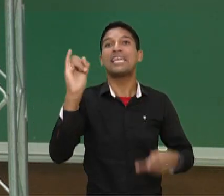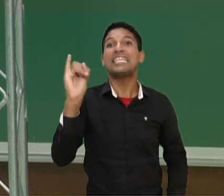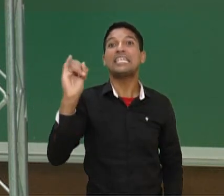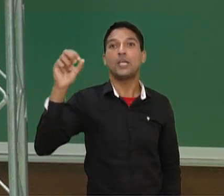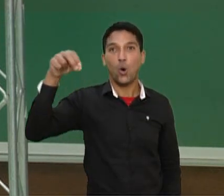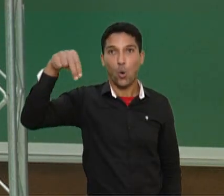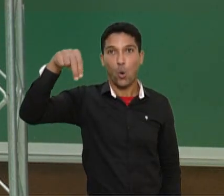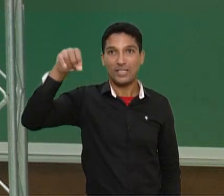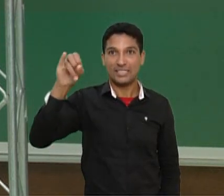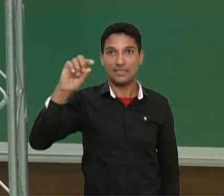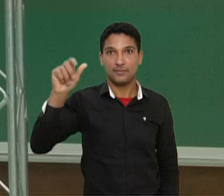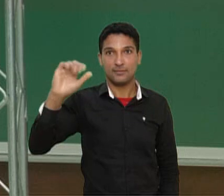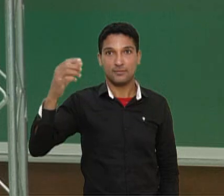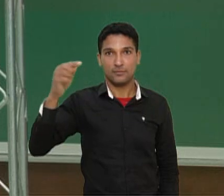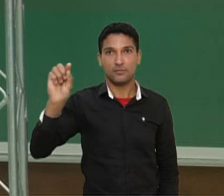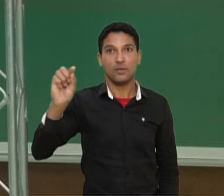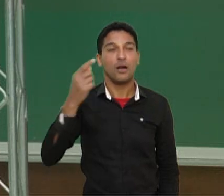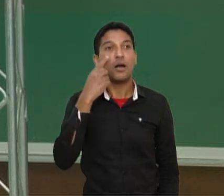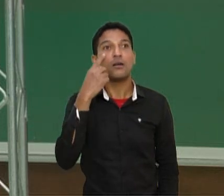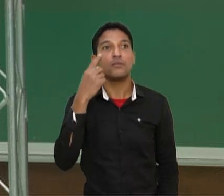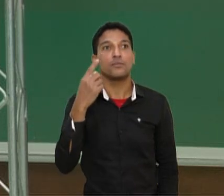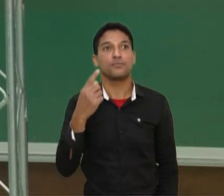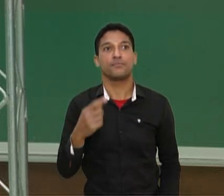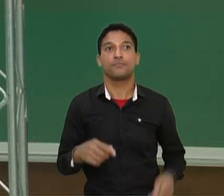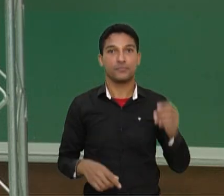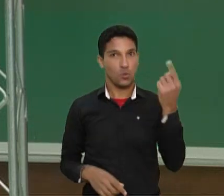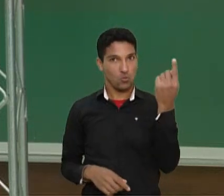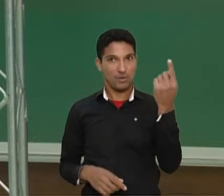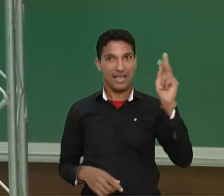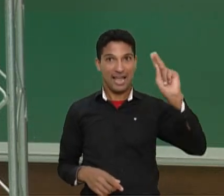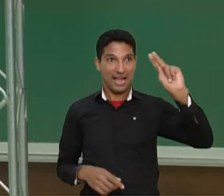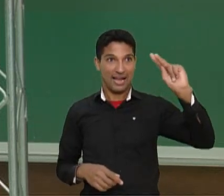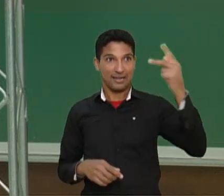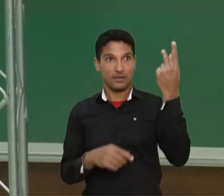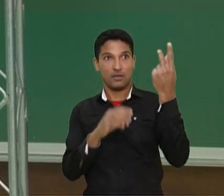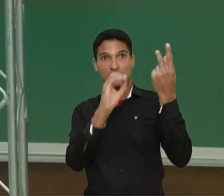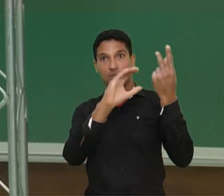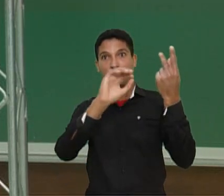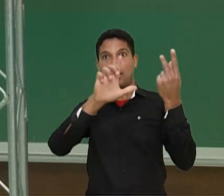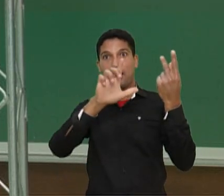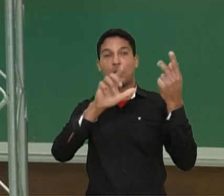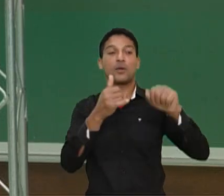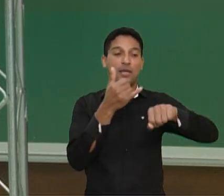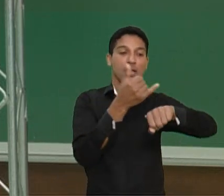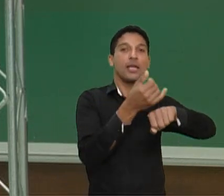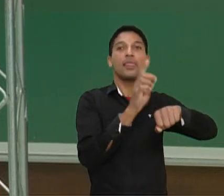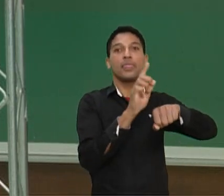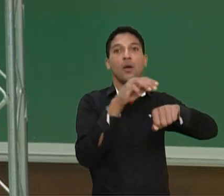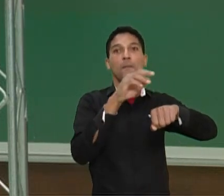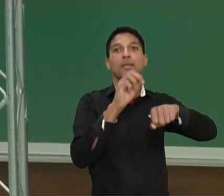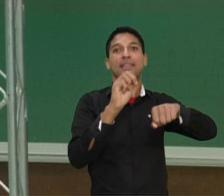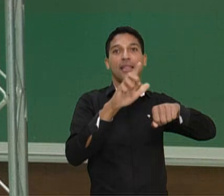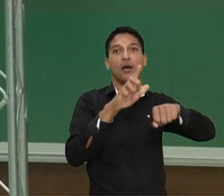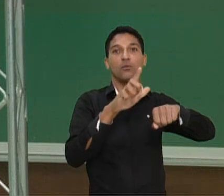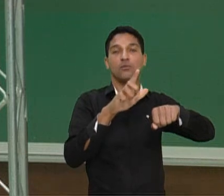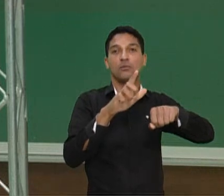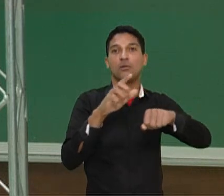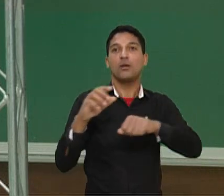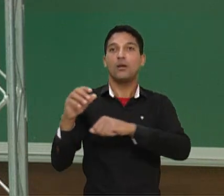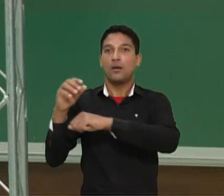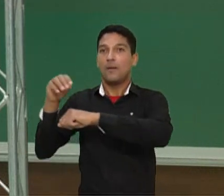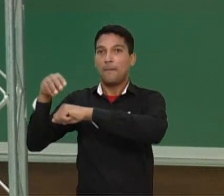ácido clorídrico, tá? São compostos covalentes, não metal com não metal. Então não existe os íons, então eu